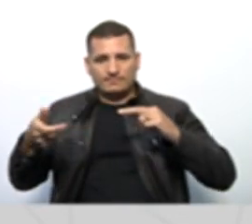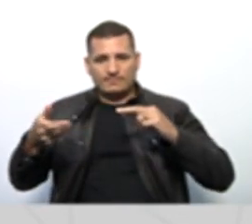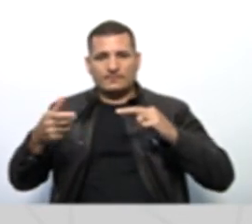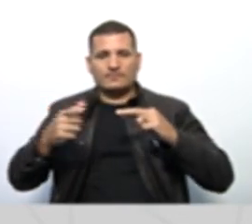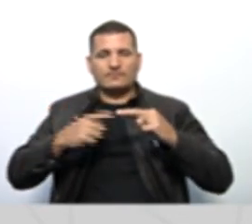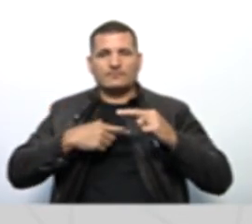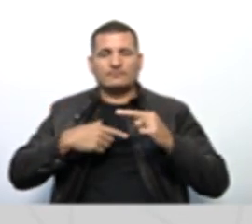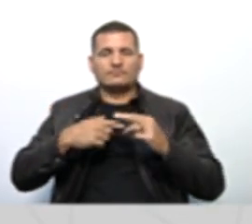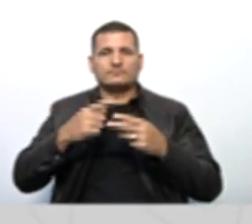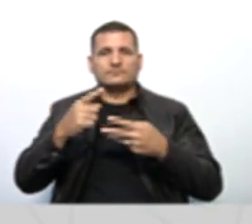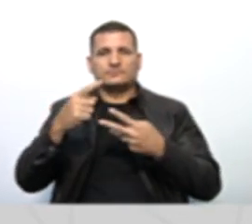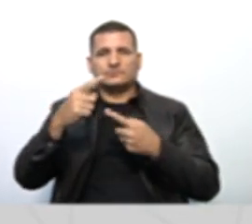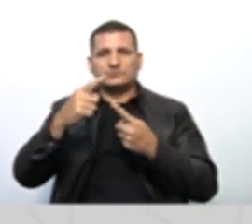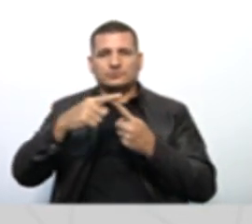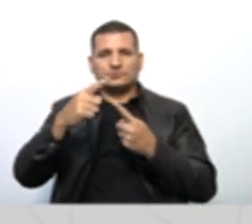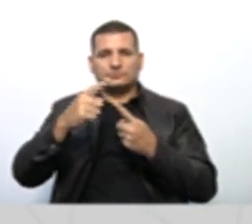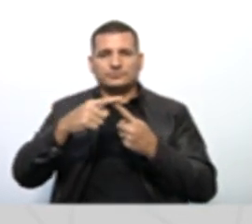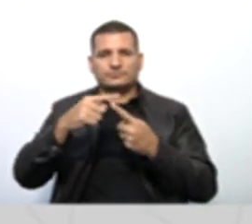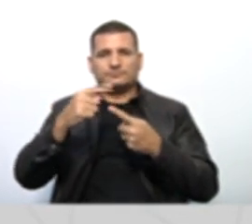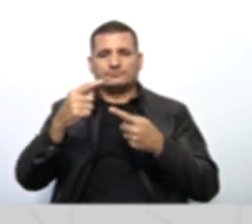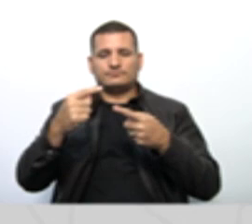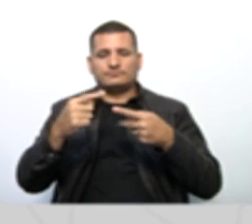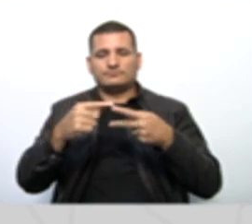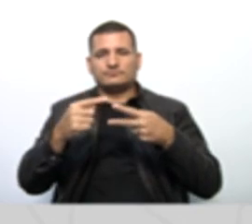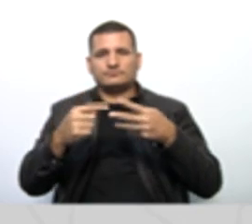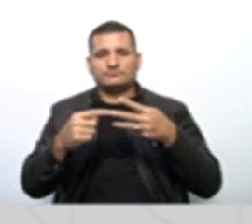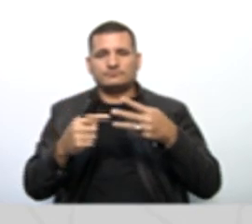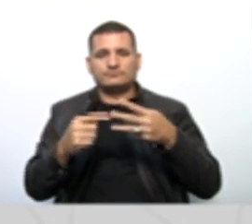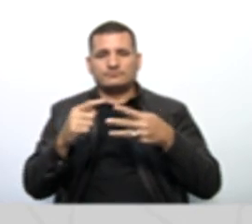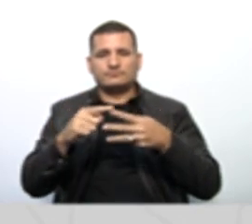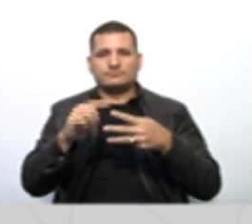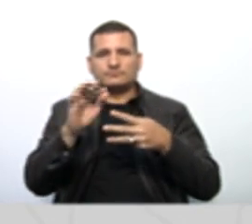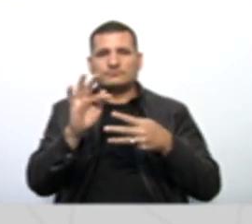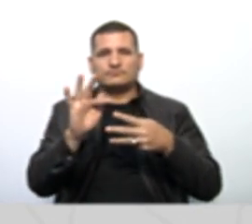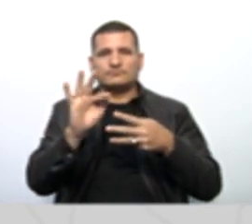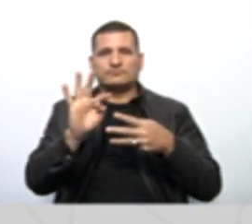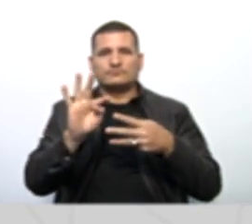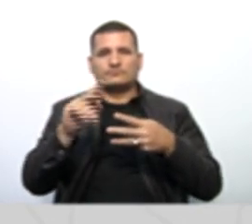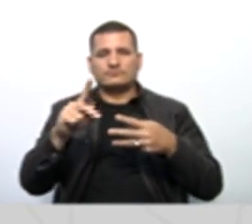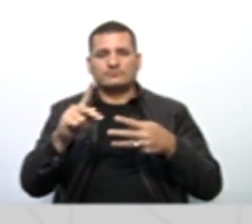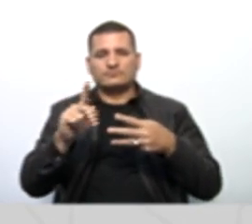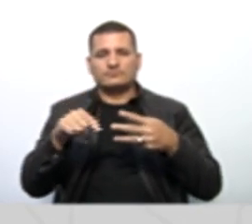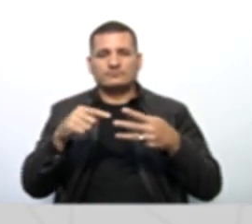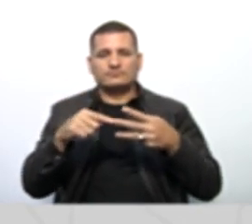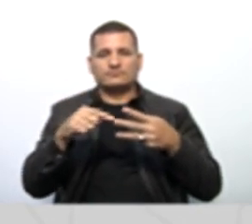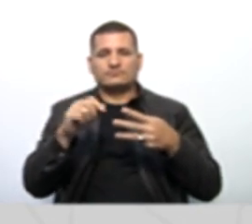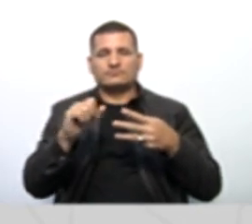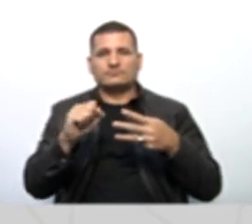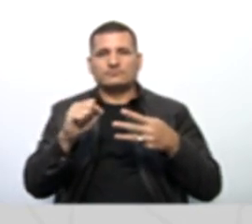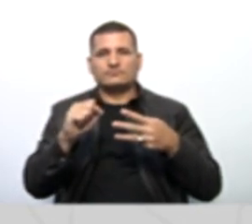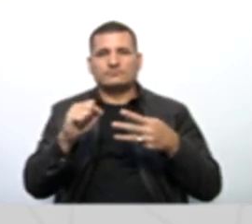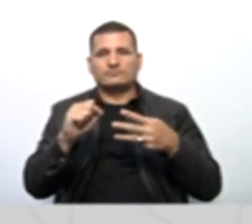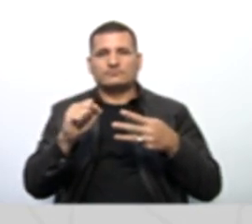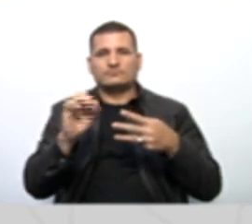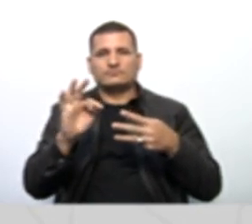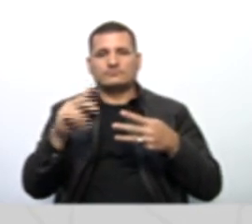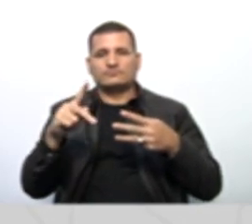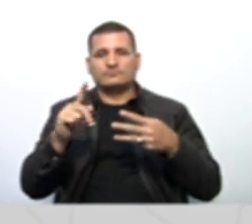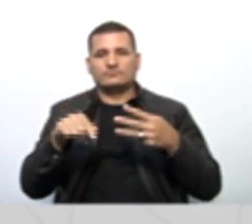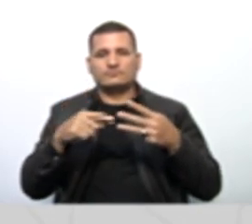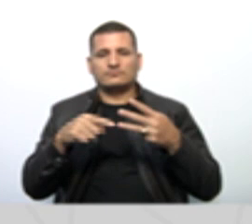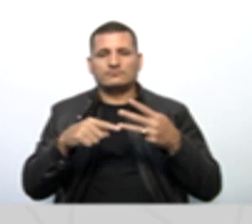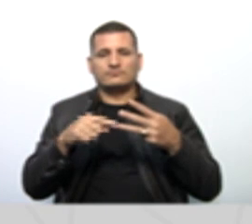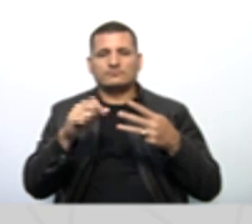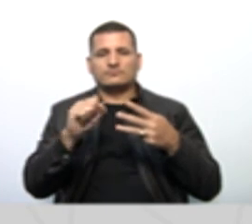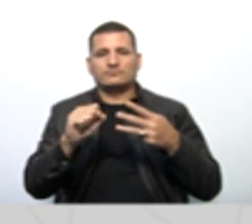categorias ftp stp esst p o mais utilizado pessoal